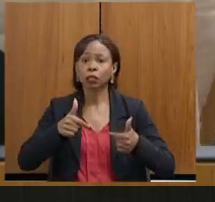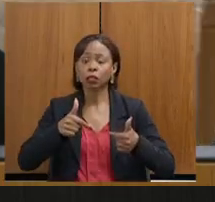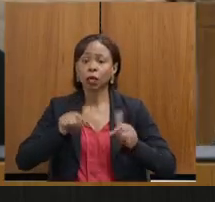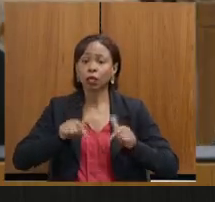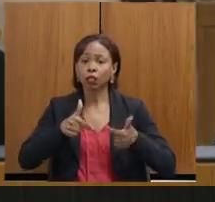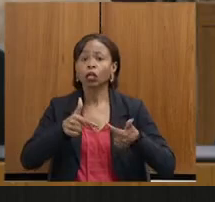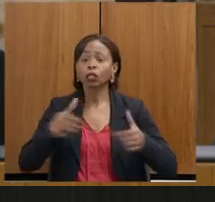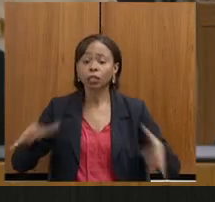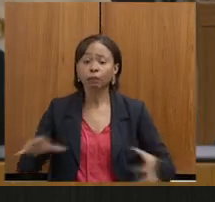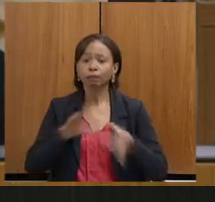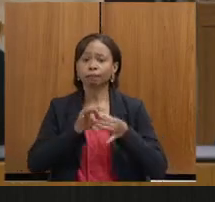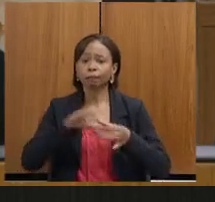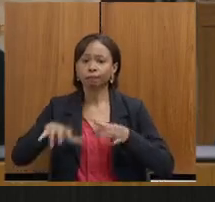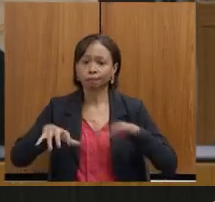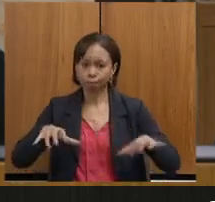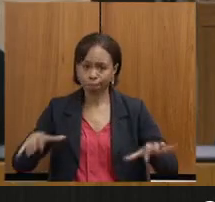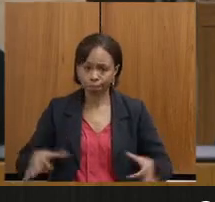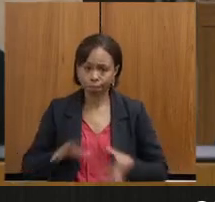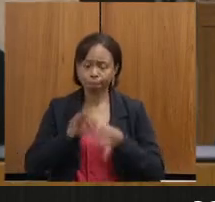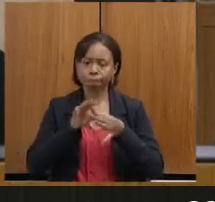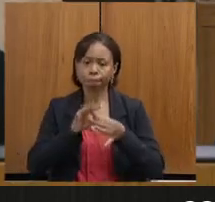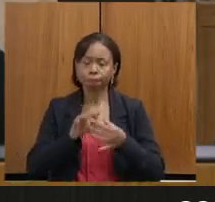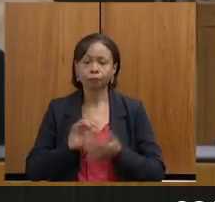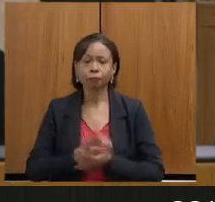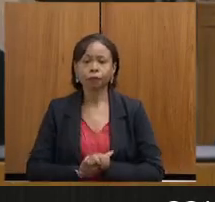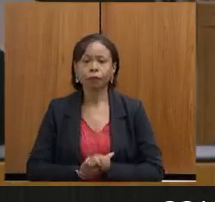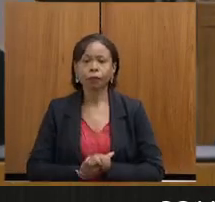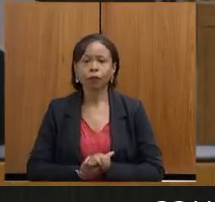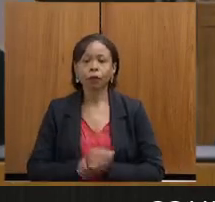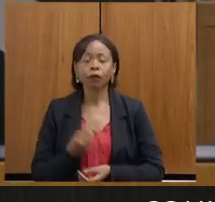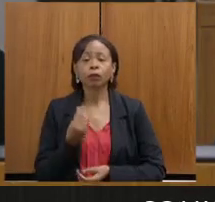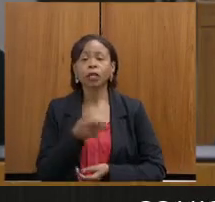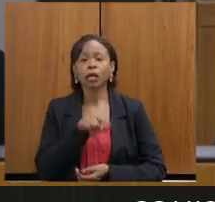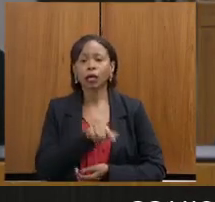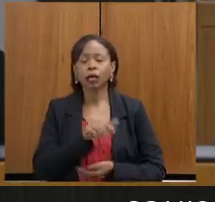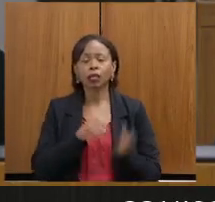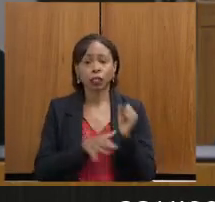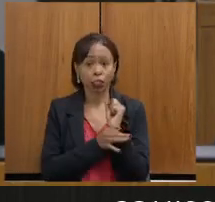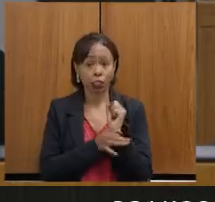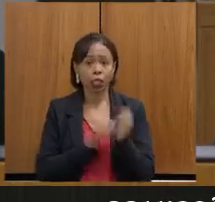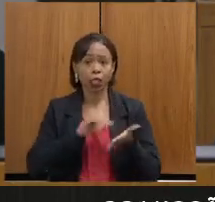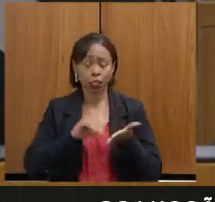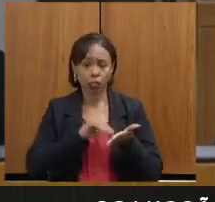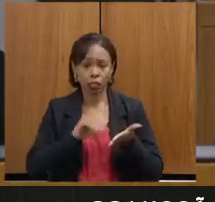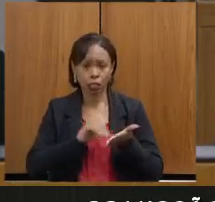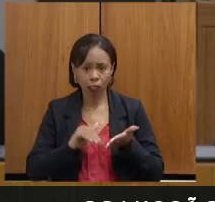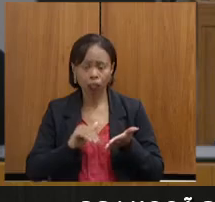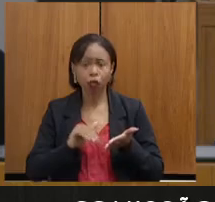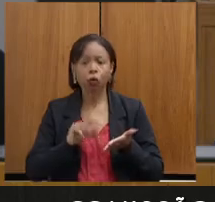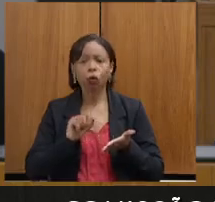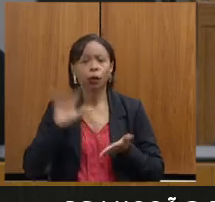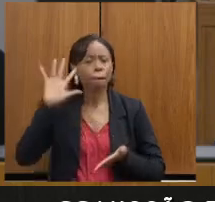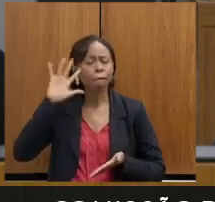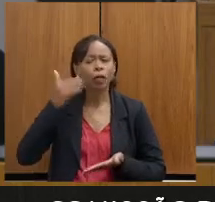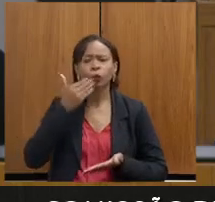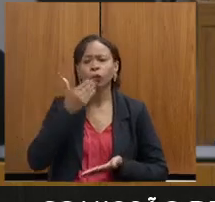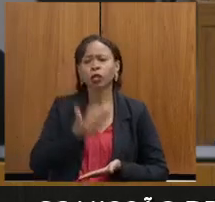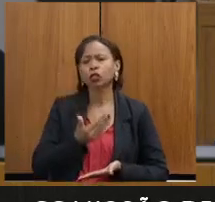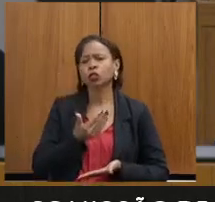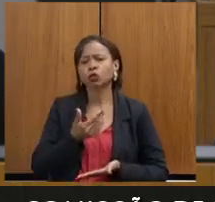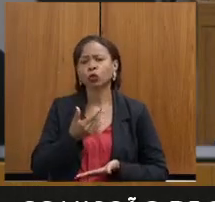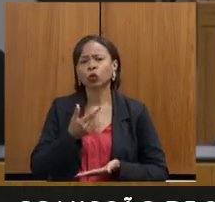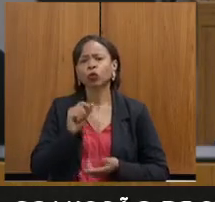destinada a integração dos por segurança pública seja encaminhada ao titular do direito à cidade justiça e Segurança Pública pedido consubstanciado em relatório contendo de forma